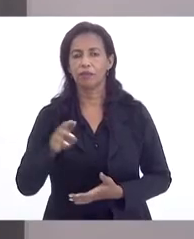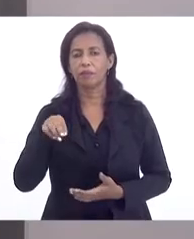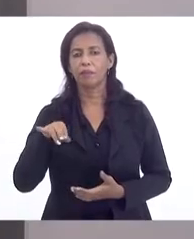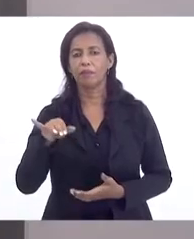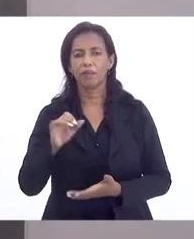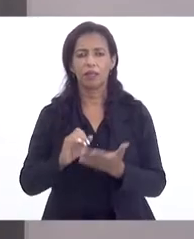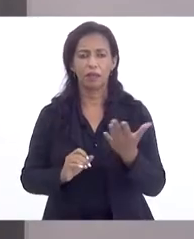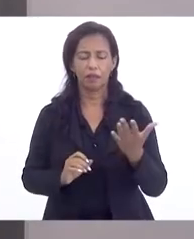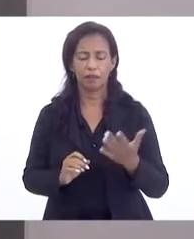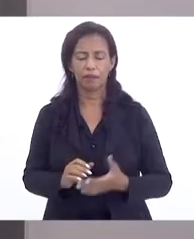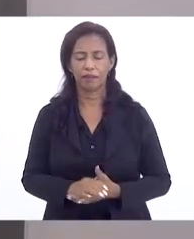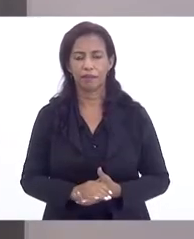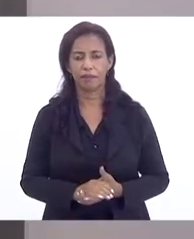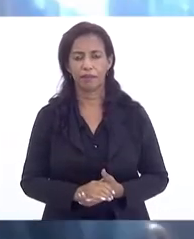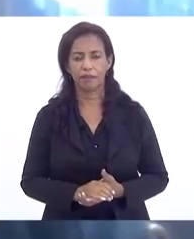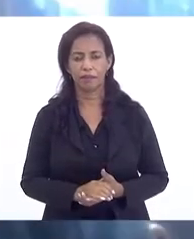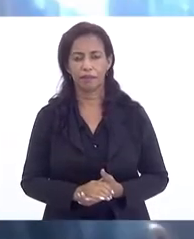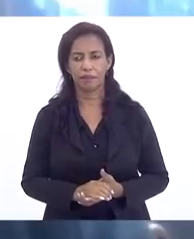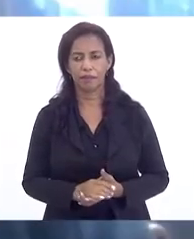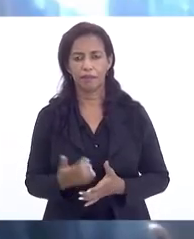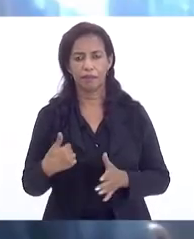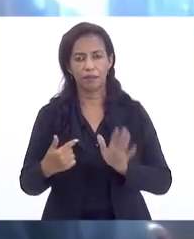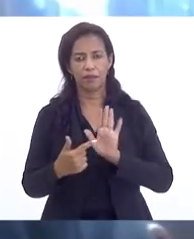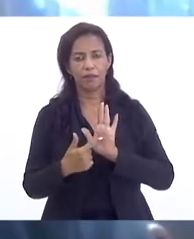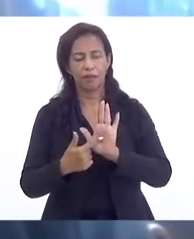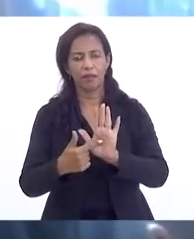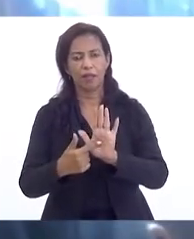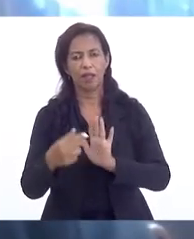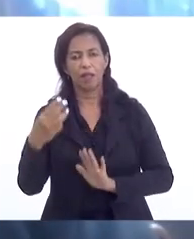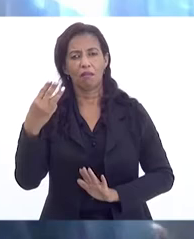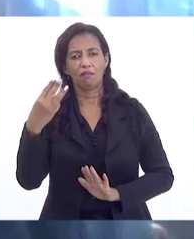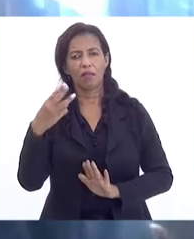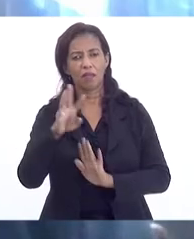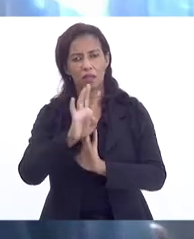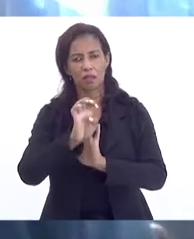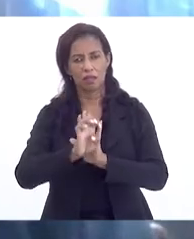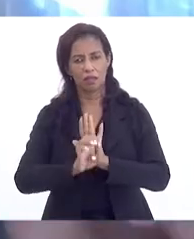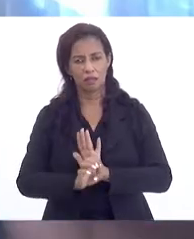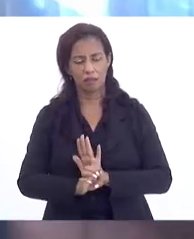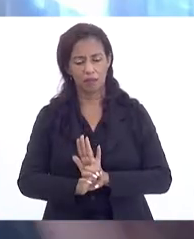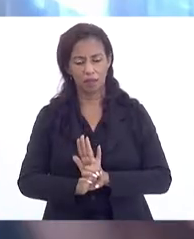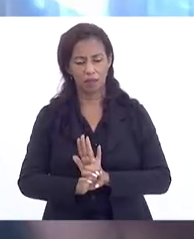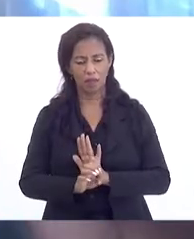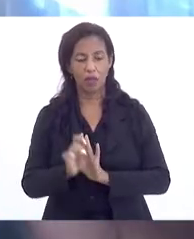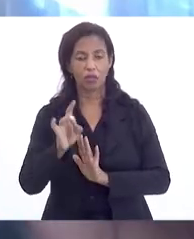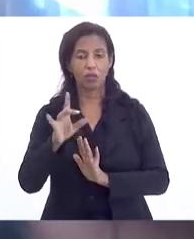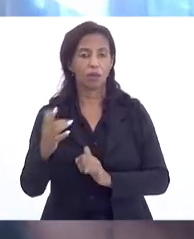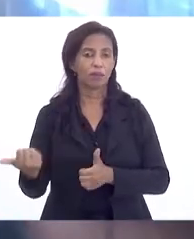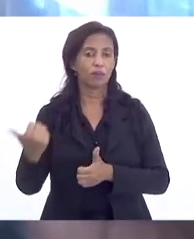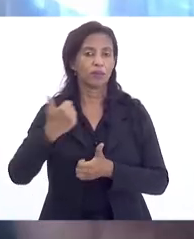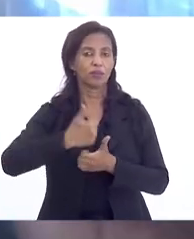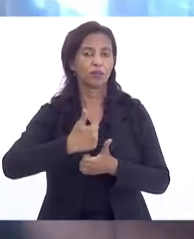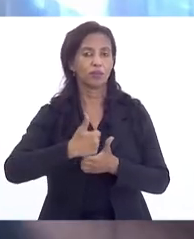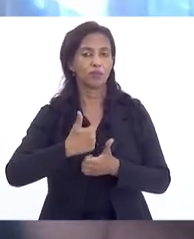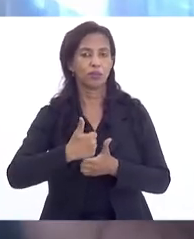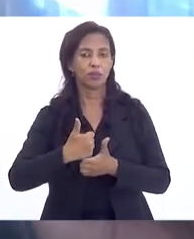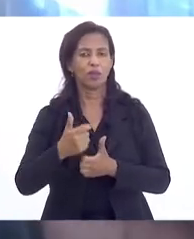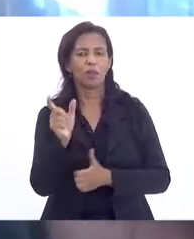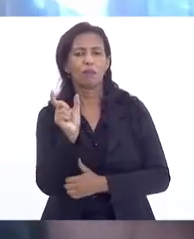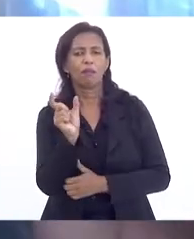Mink. Eu apresentei, eu acho que 3 emendas, mas são só para a substituição da